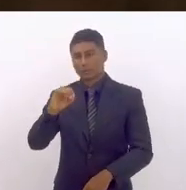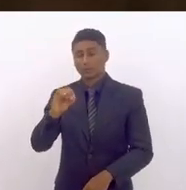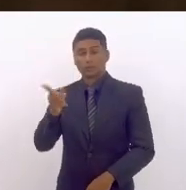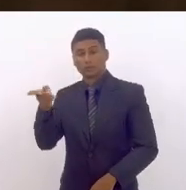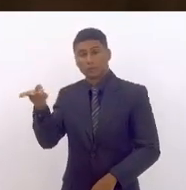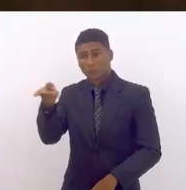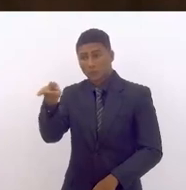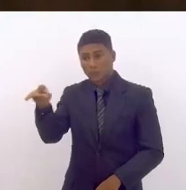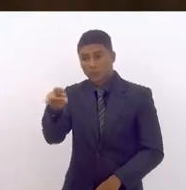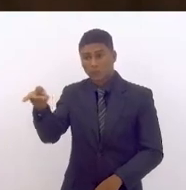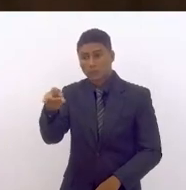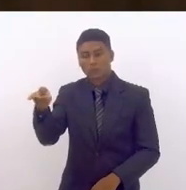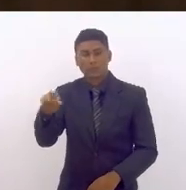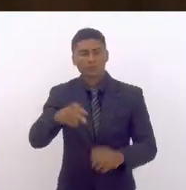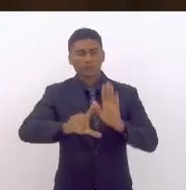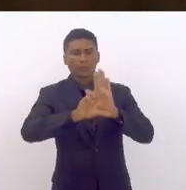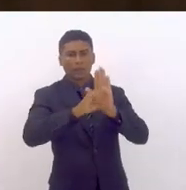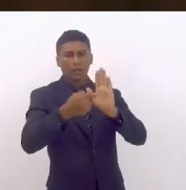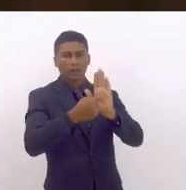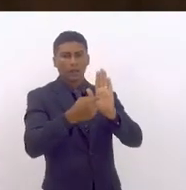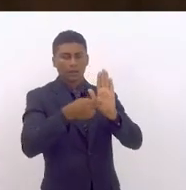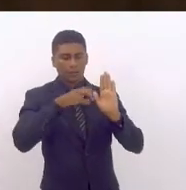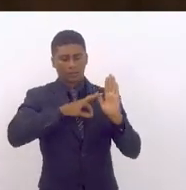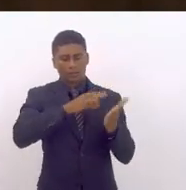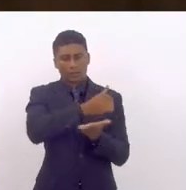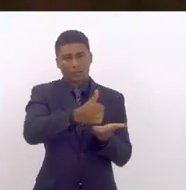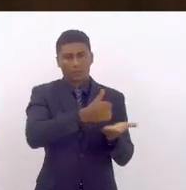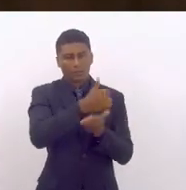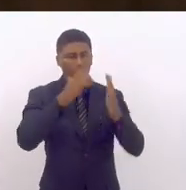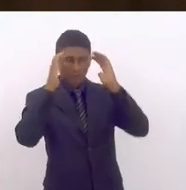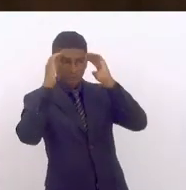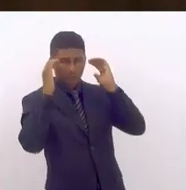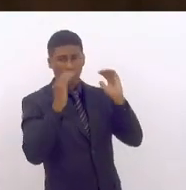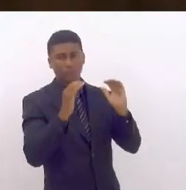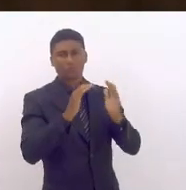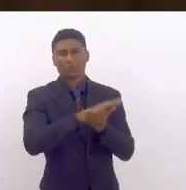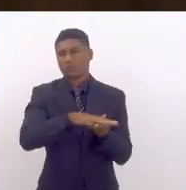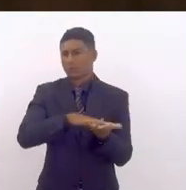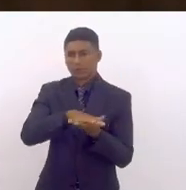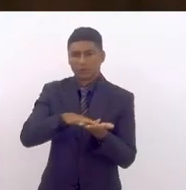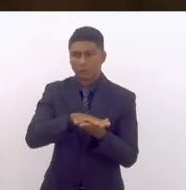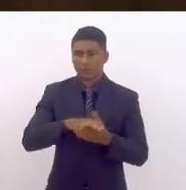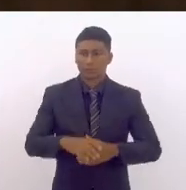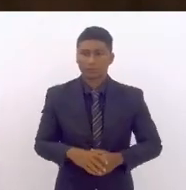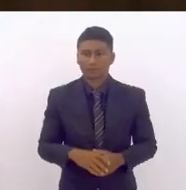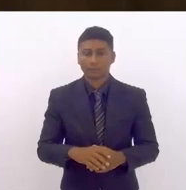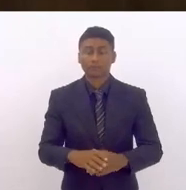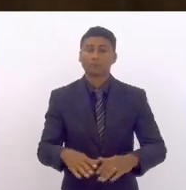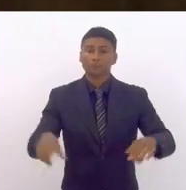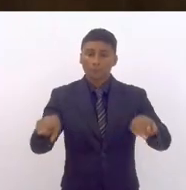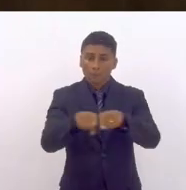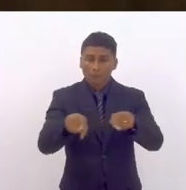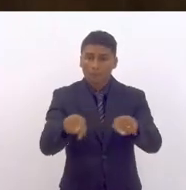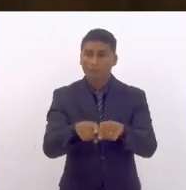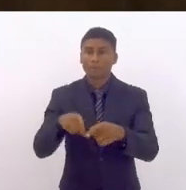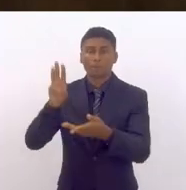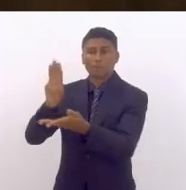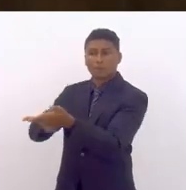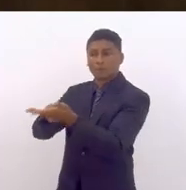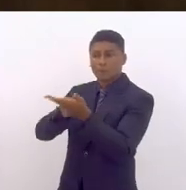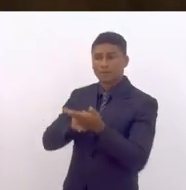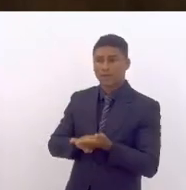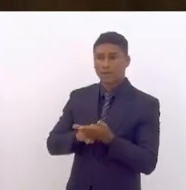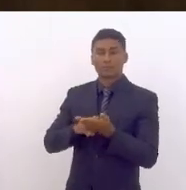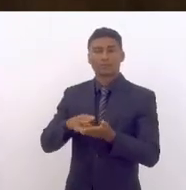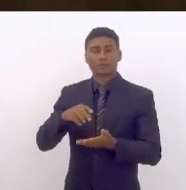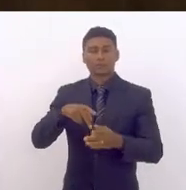não respeitaram a lei do piso salarial no Estado do Rio de Janeiro. Não mandaram mensagem de